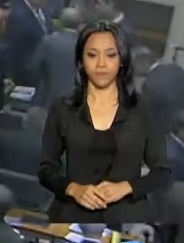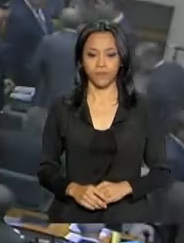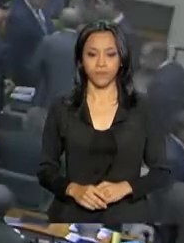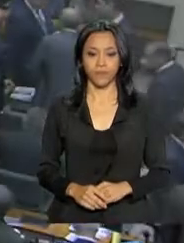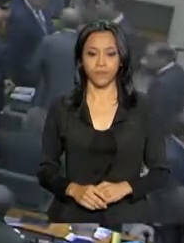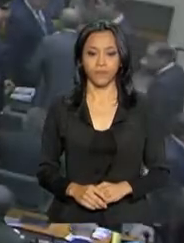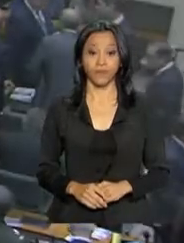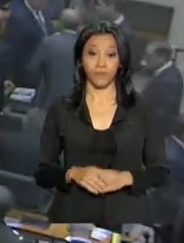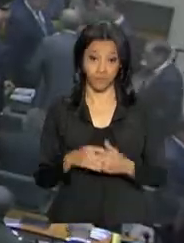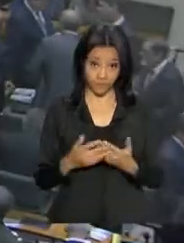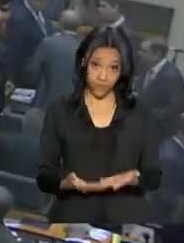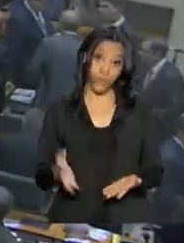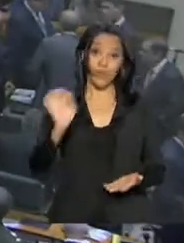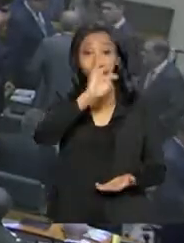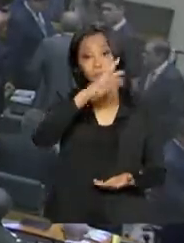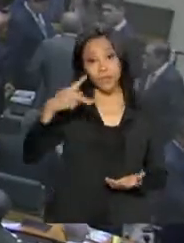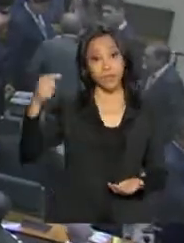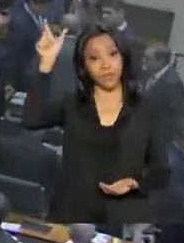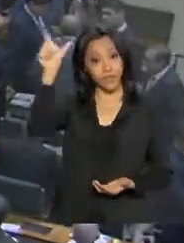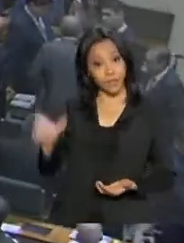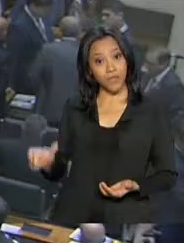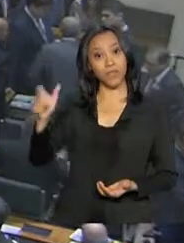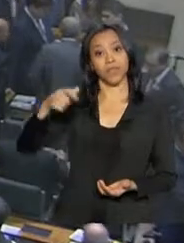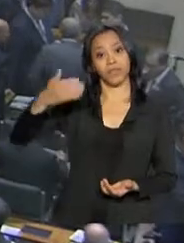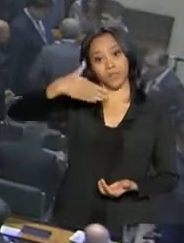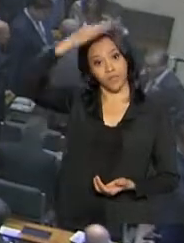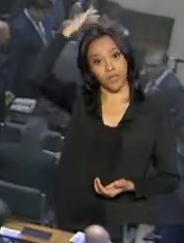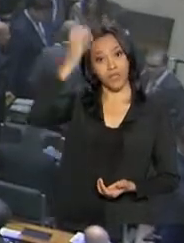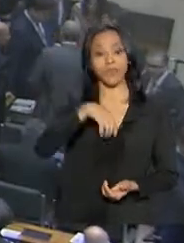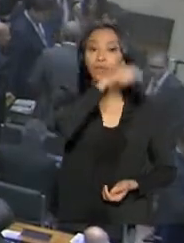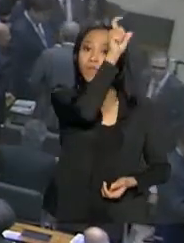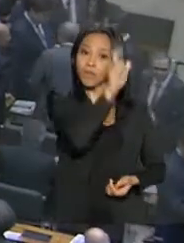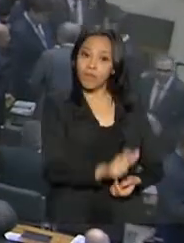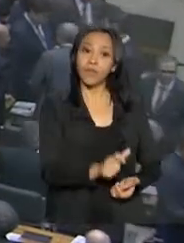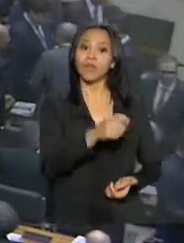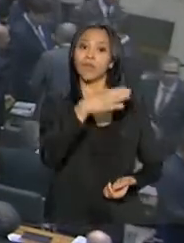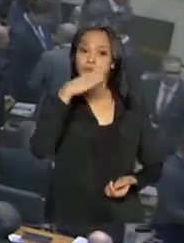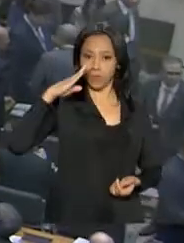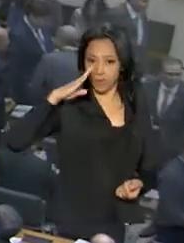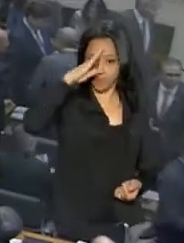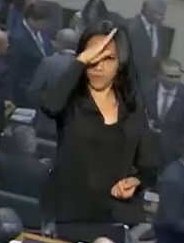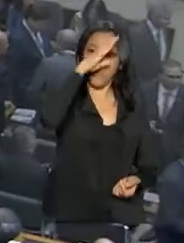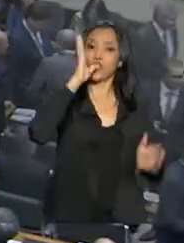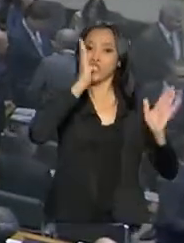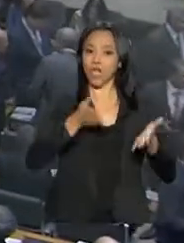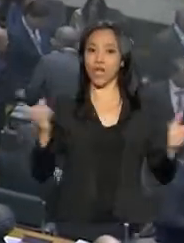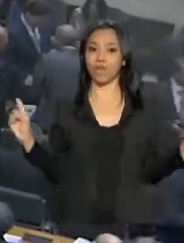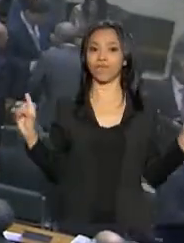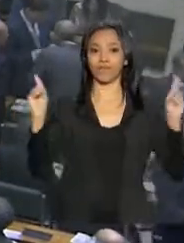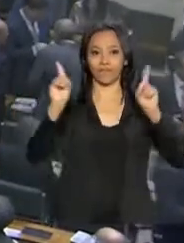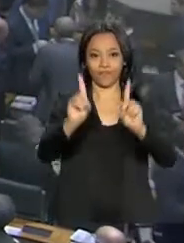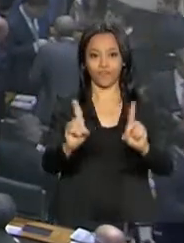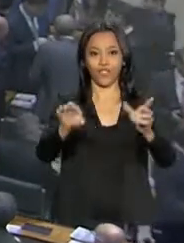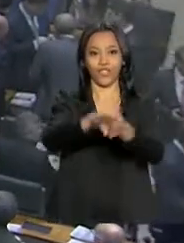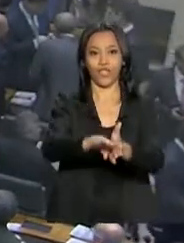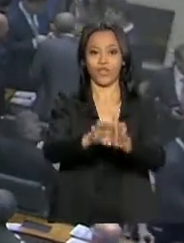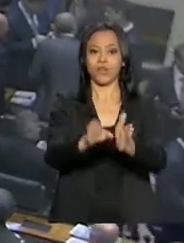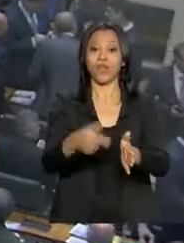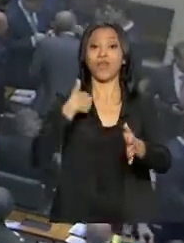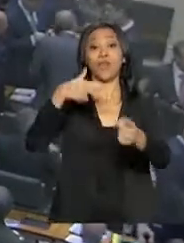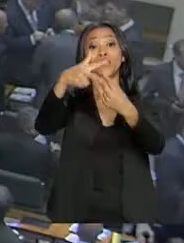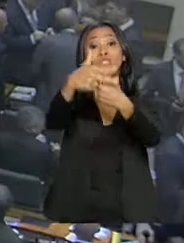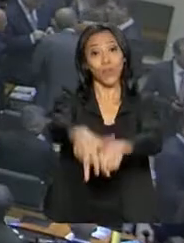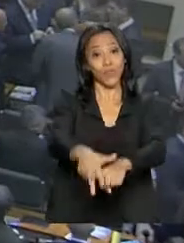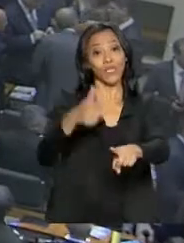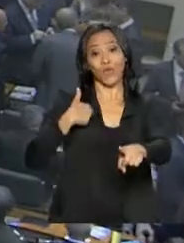Olha, e o presidente Michel Temer e o presidente eleito, Jair Bolsonaro, já chegaram aqui ao Congresso Nacional. Eu quero corrigir uma